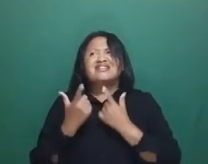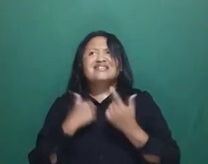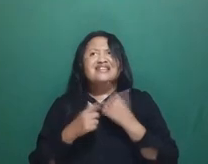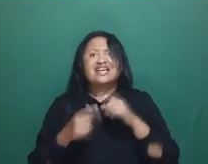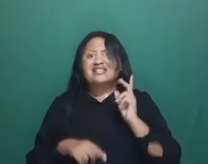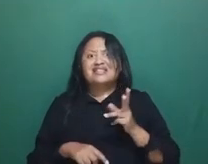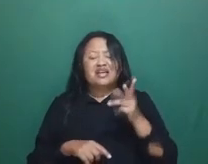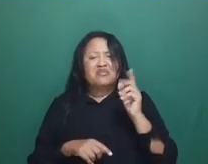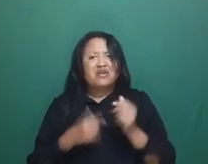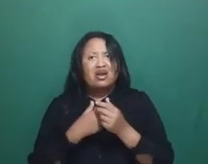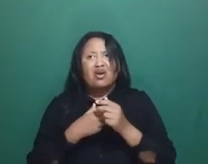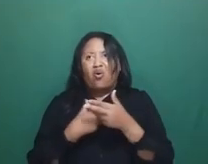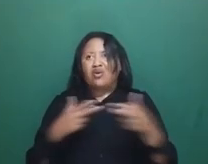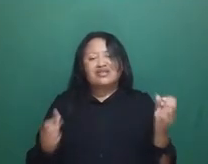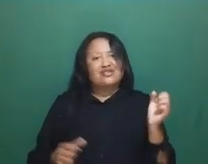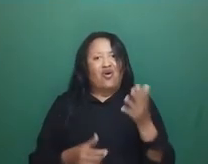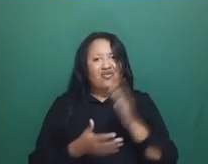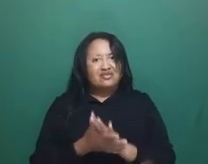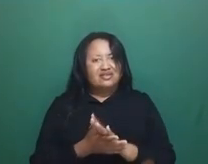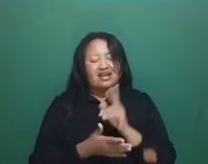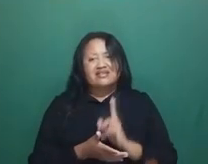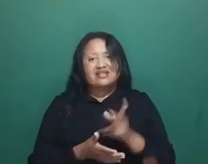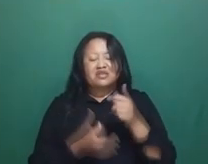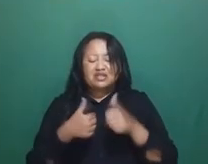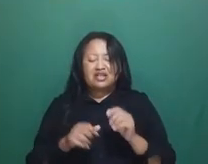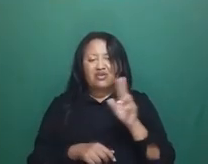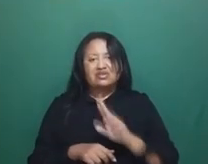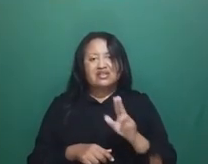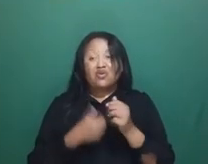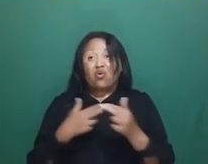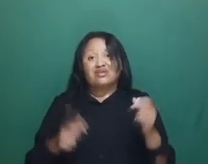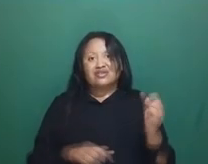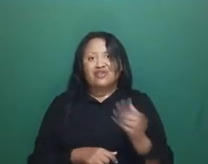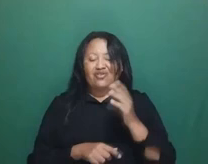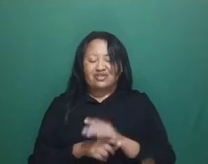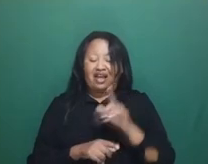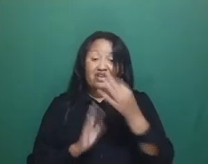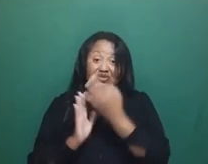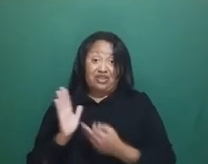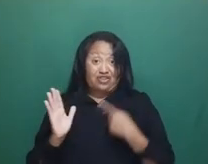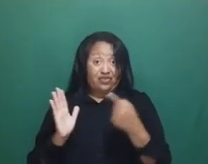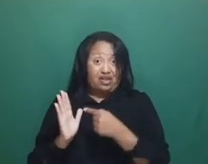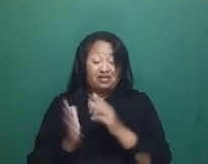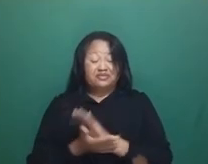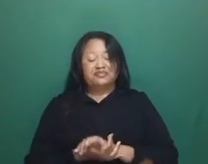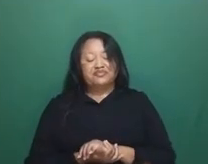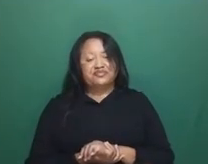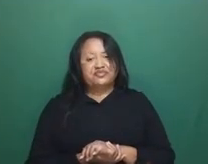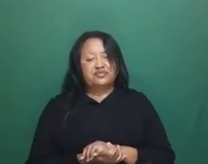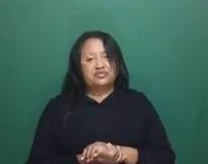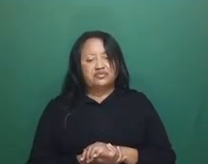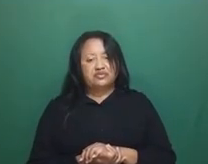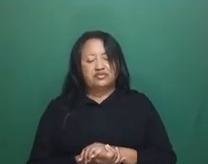de ter sempre algo novo está sempre usando a Uno aí o texto Diz ela namorasse é muito